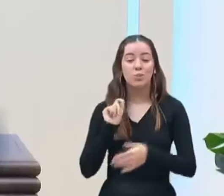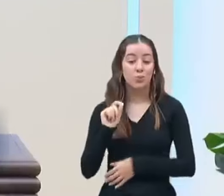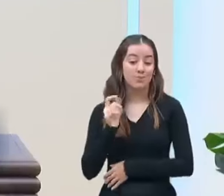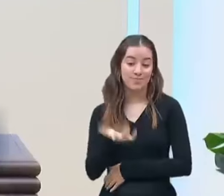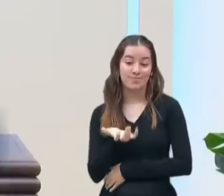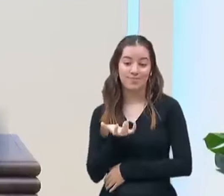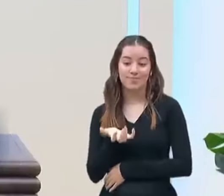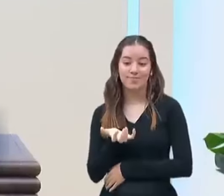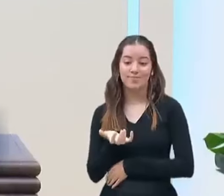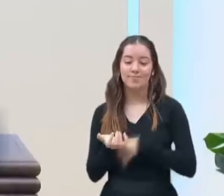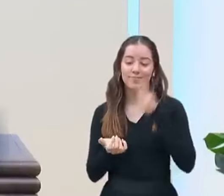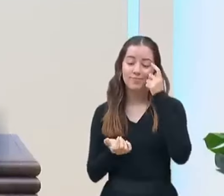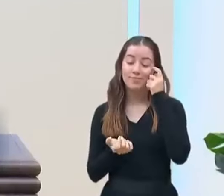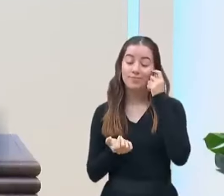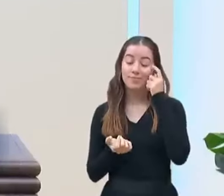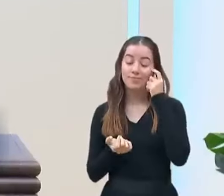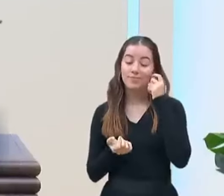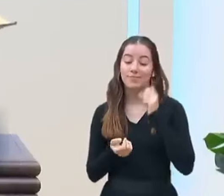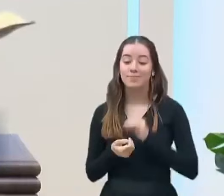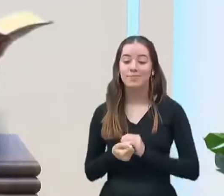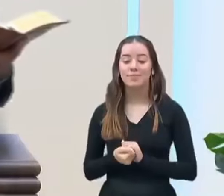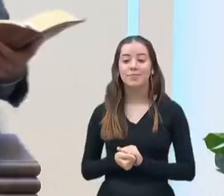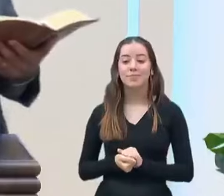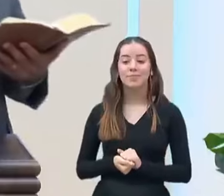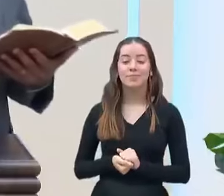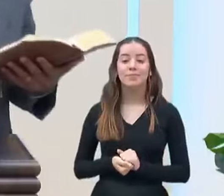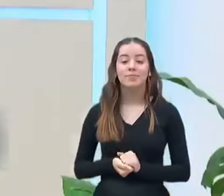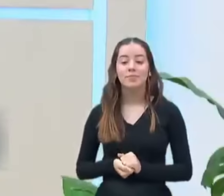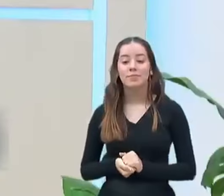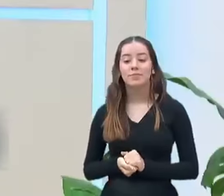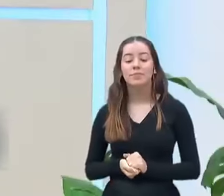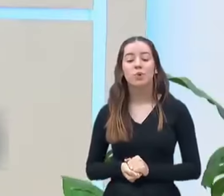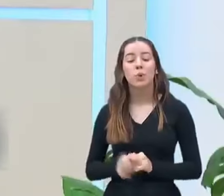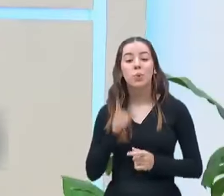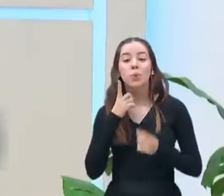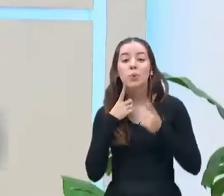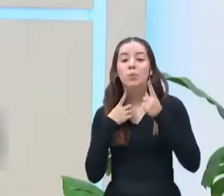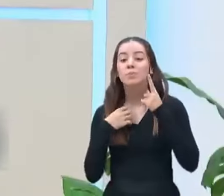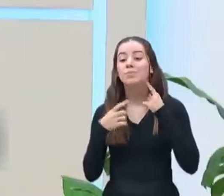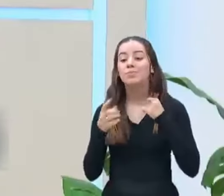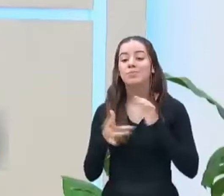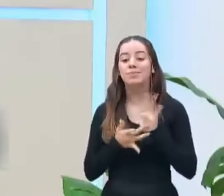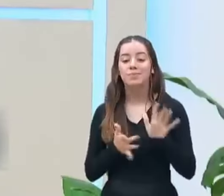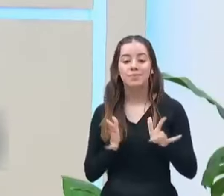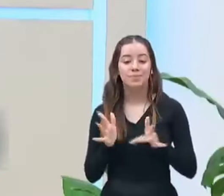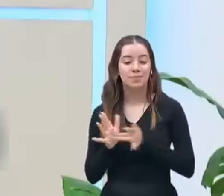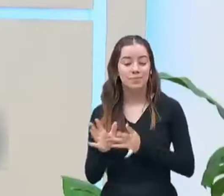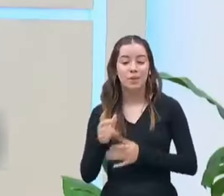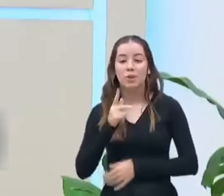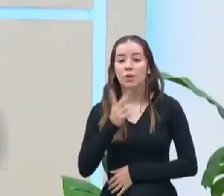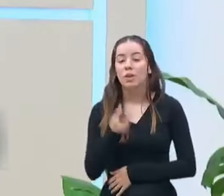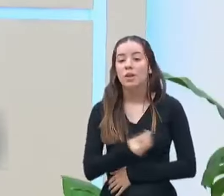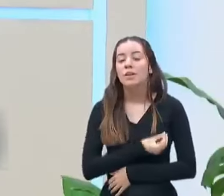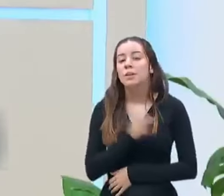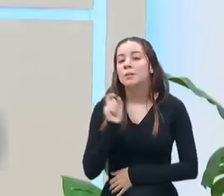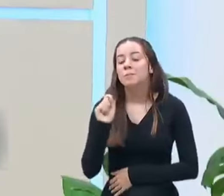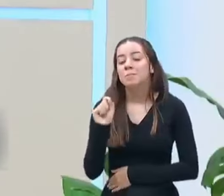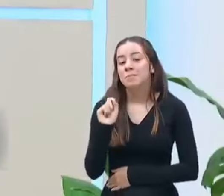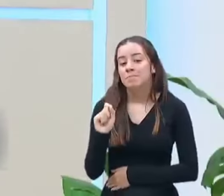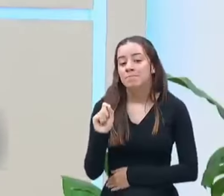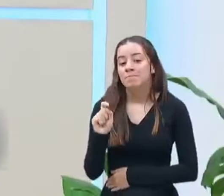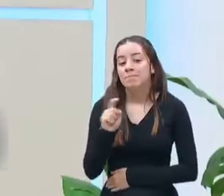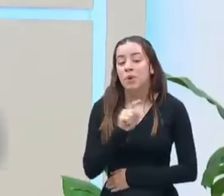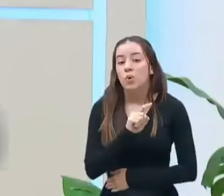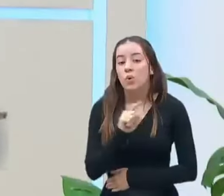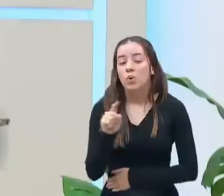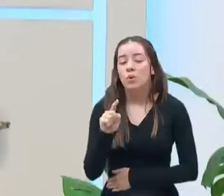vontade. E eu digo para você que está em casa: a vontade de Jesus sobre a sua vida é que você